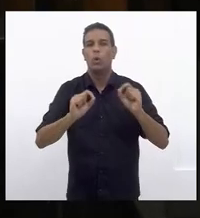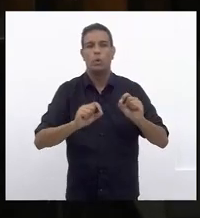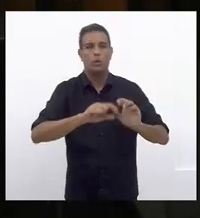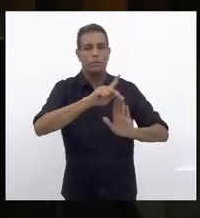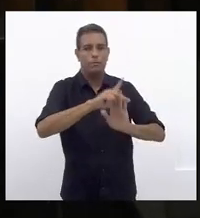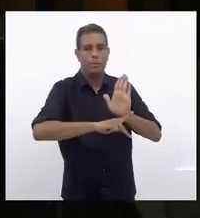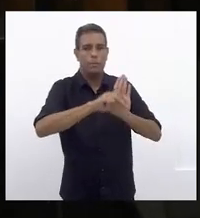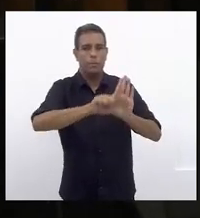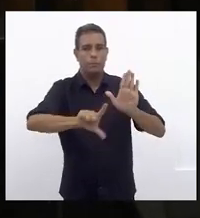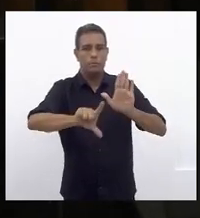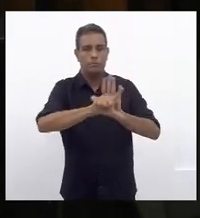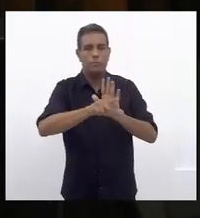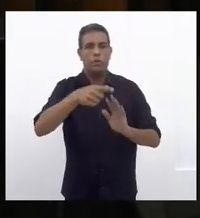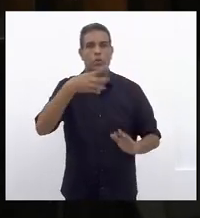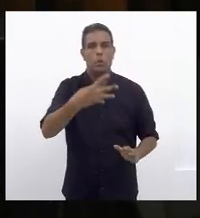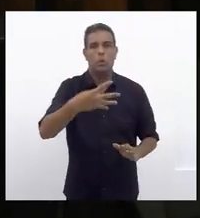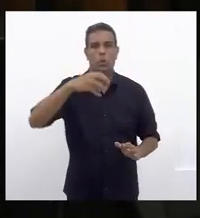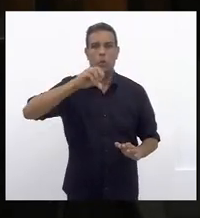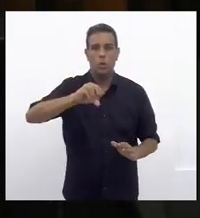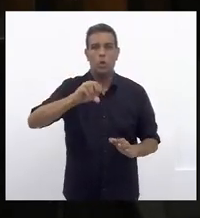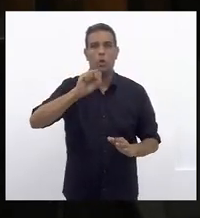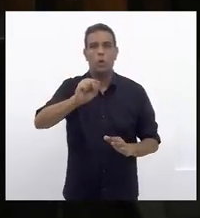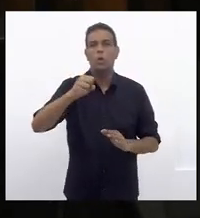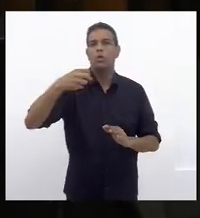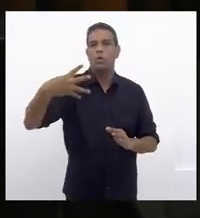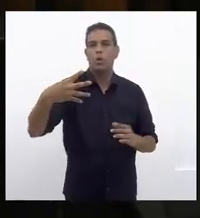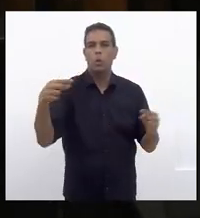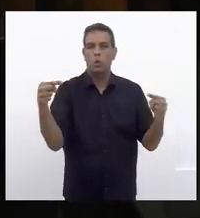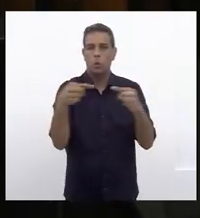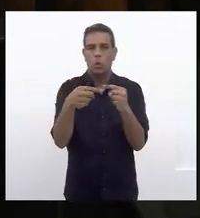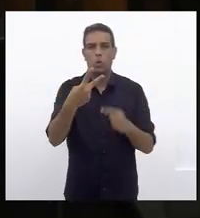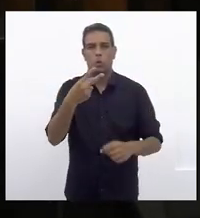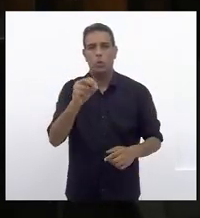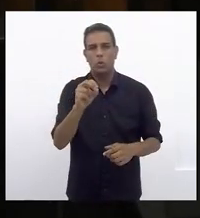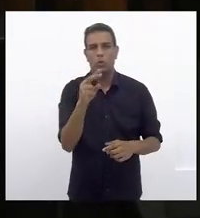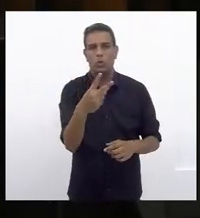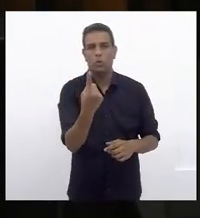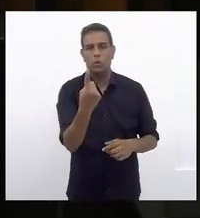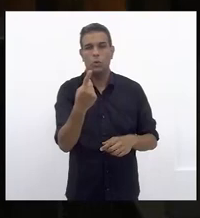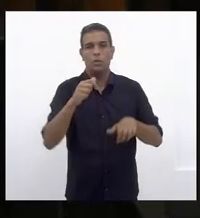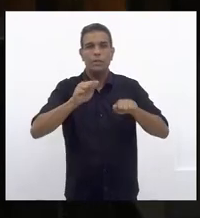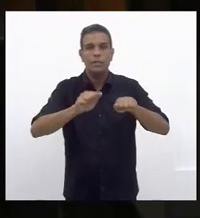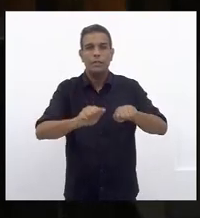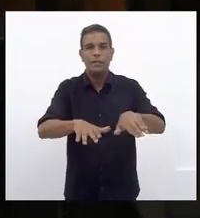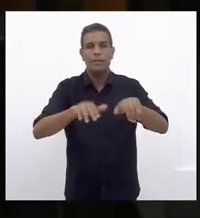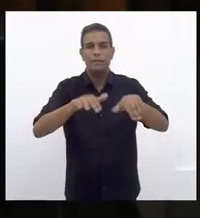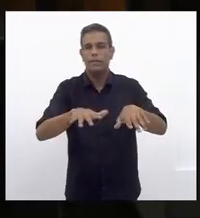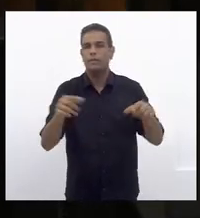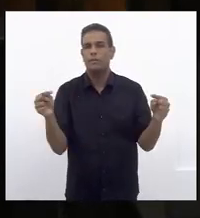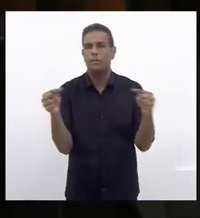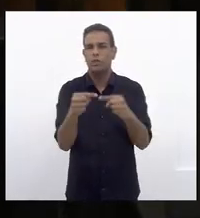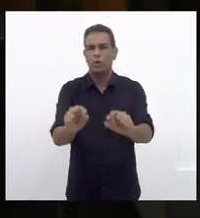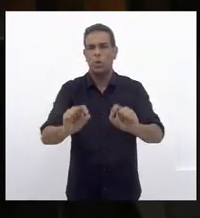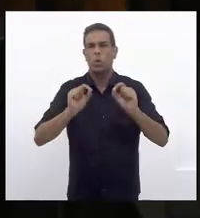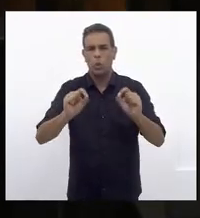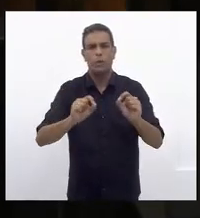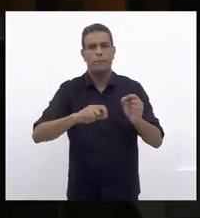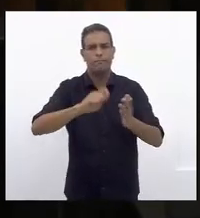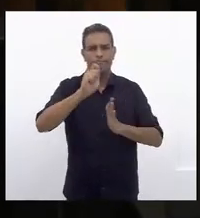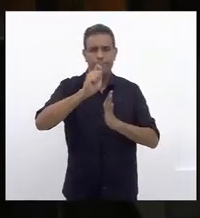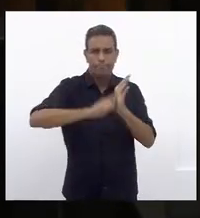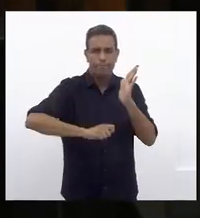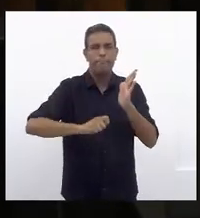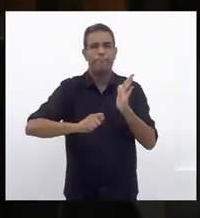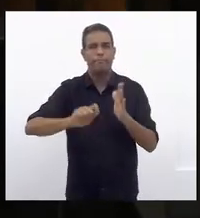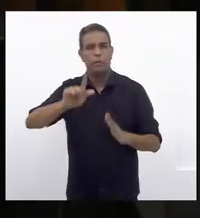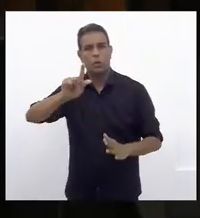de lei 4894, de 21 de setembro de 2021, de autoria do